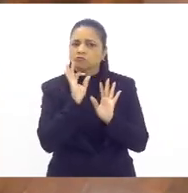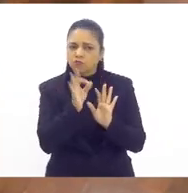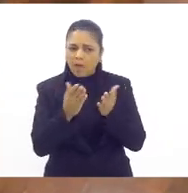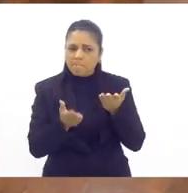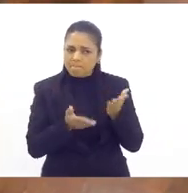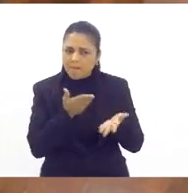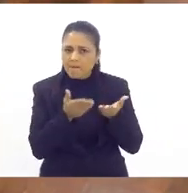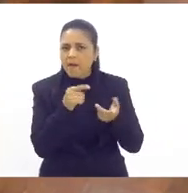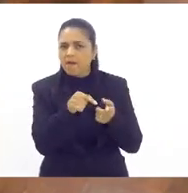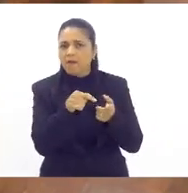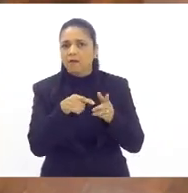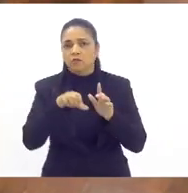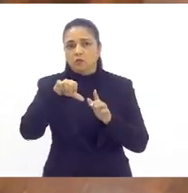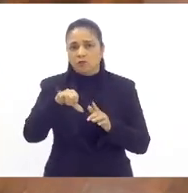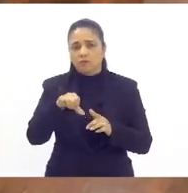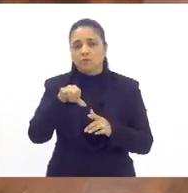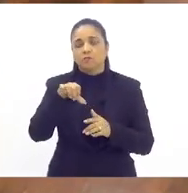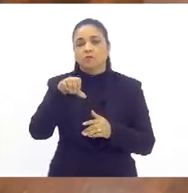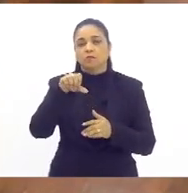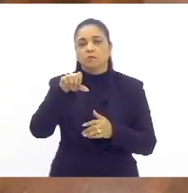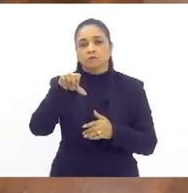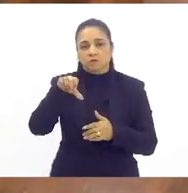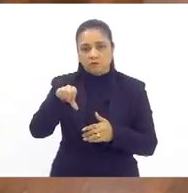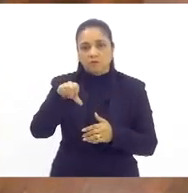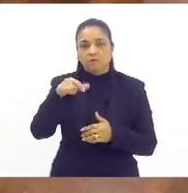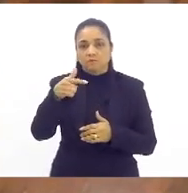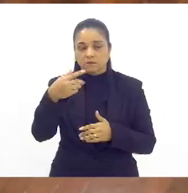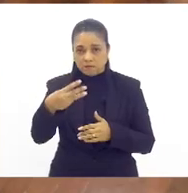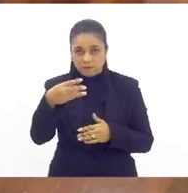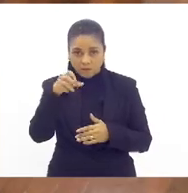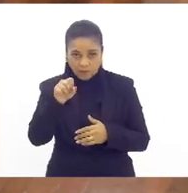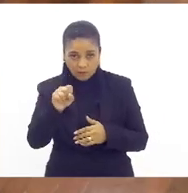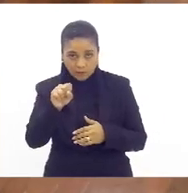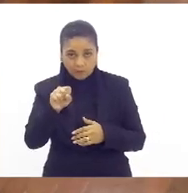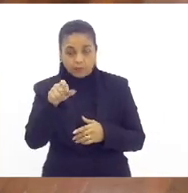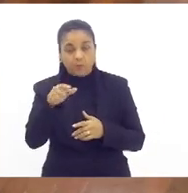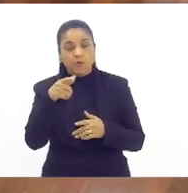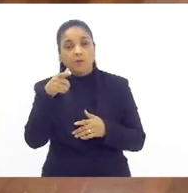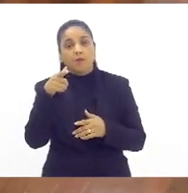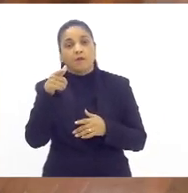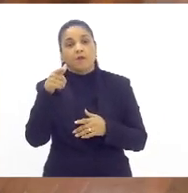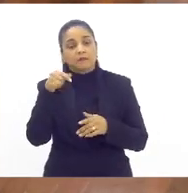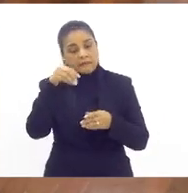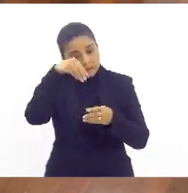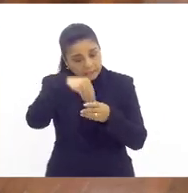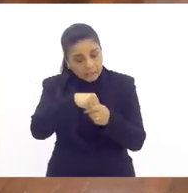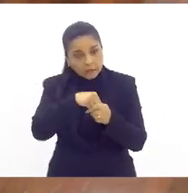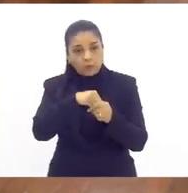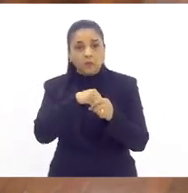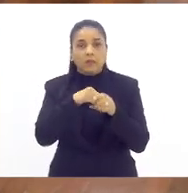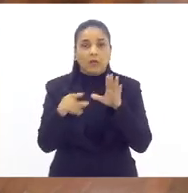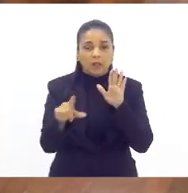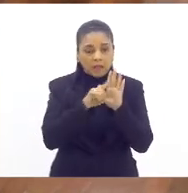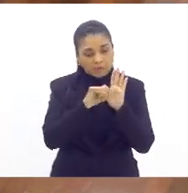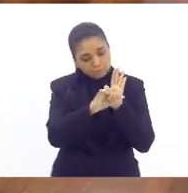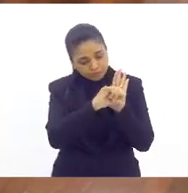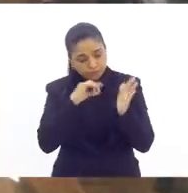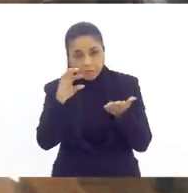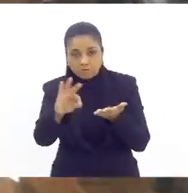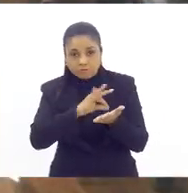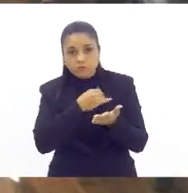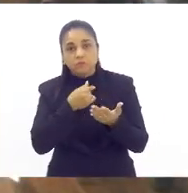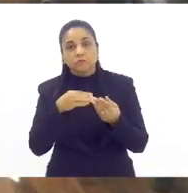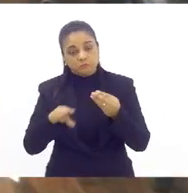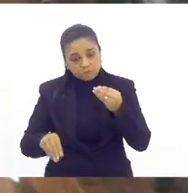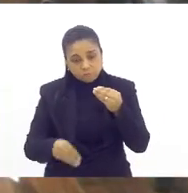a lei 9.838 do ano passado e dentro da Lei uma rubrica específica para materializar o outro